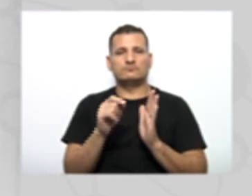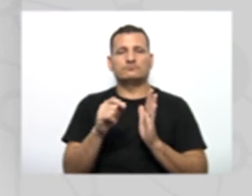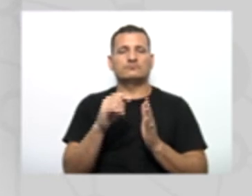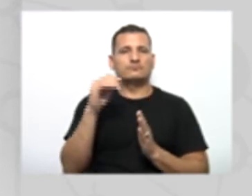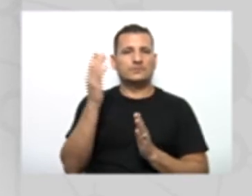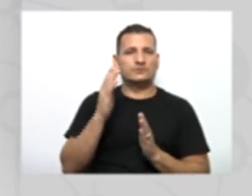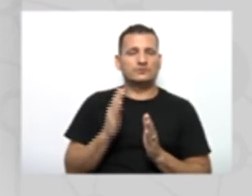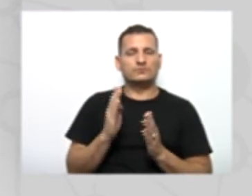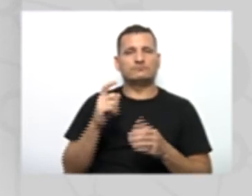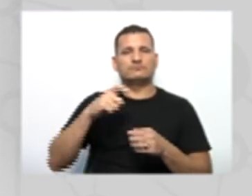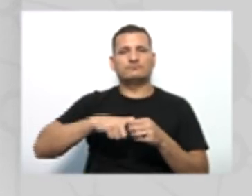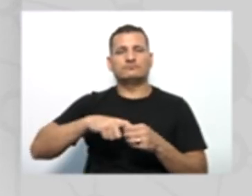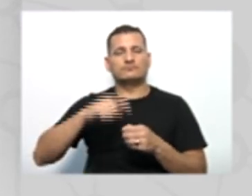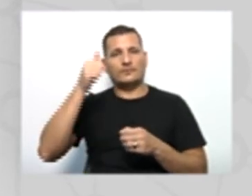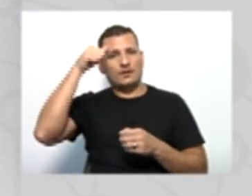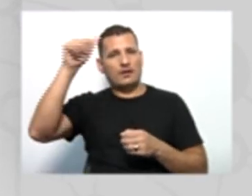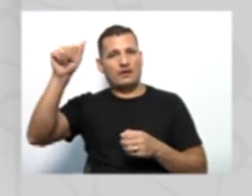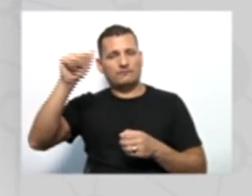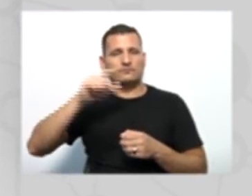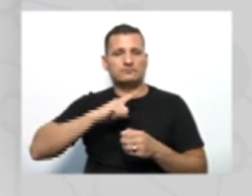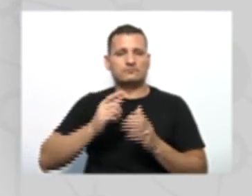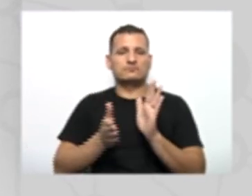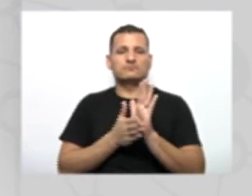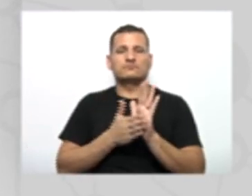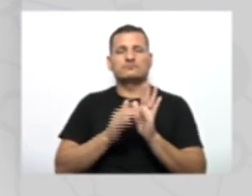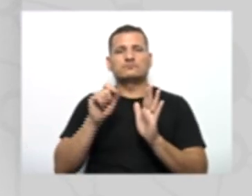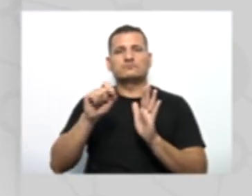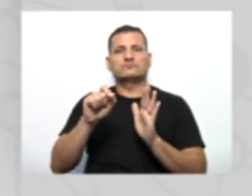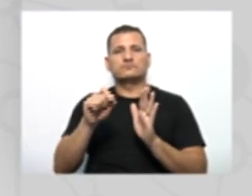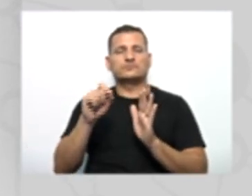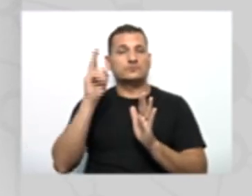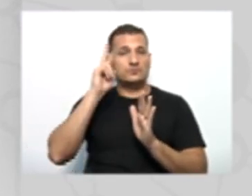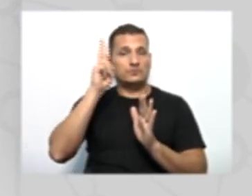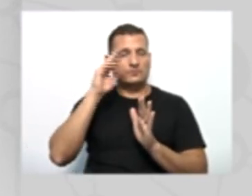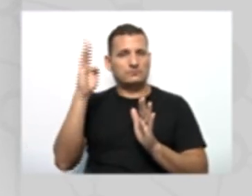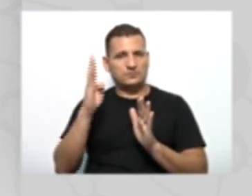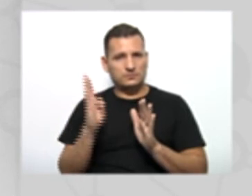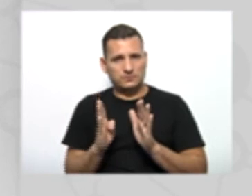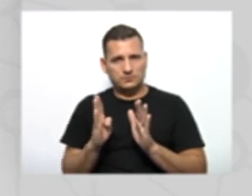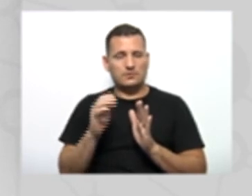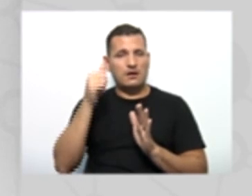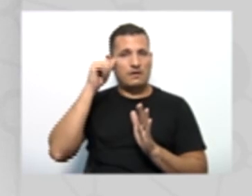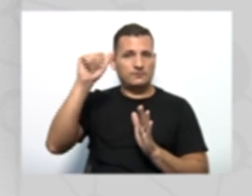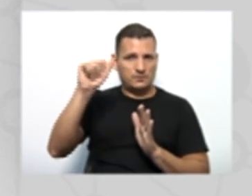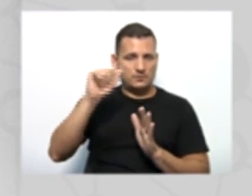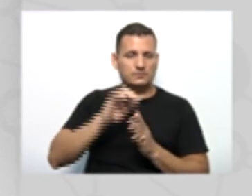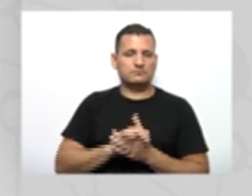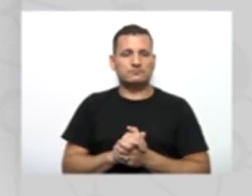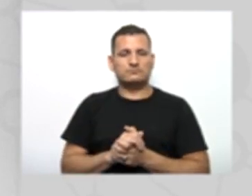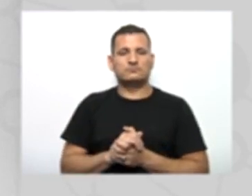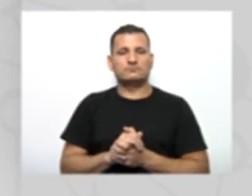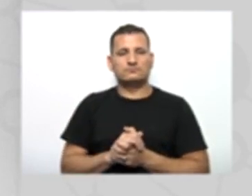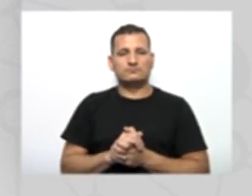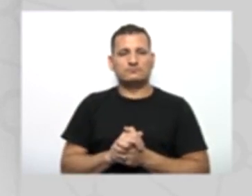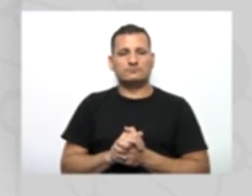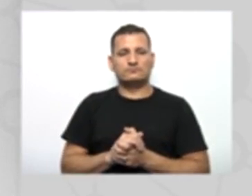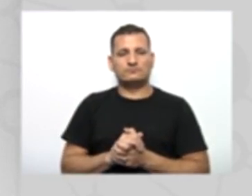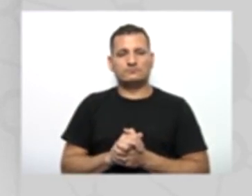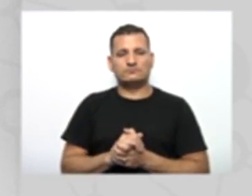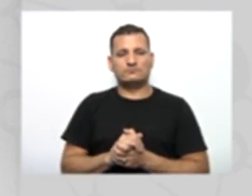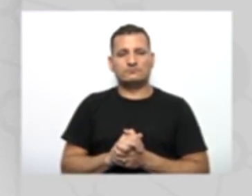sociedade da cidade que vocês vivem, podem apresentar um projeto de lei. É só ir à Câmara Municipal e perguntar e conversar com o